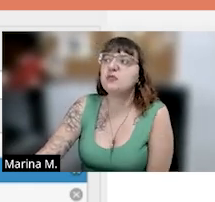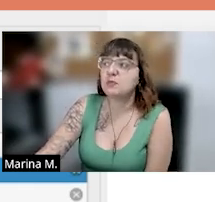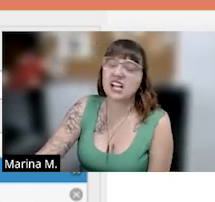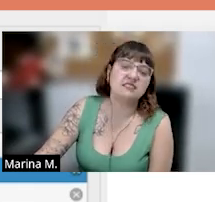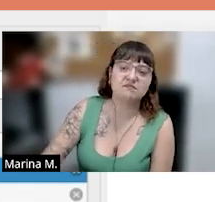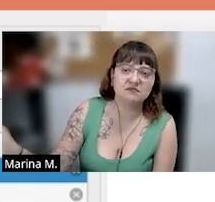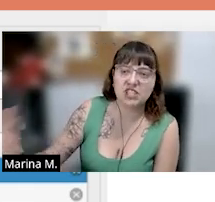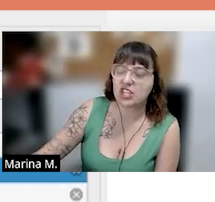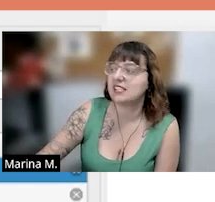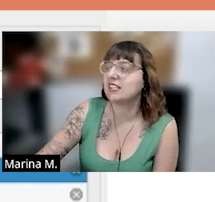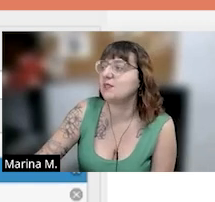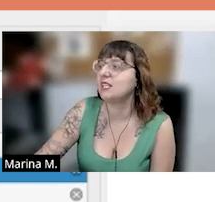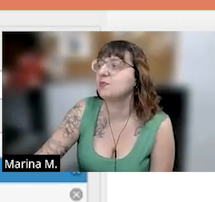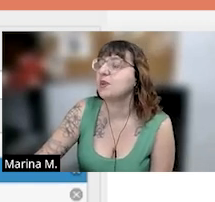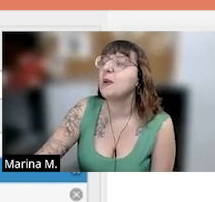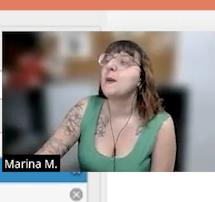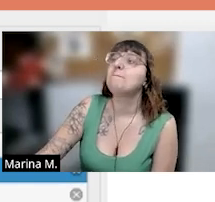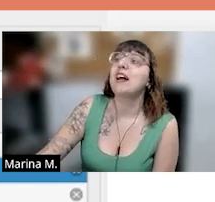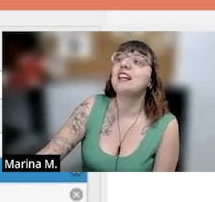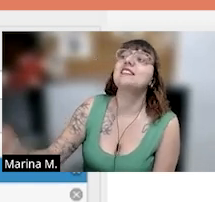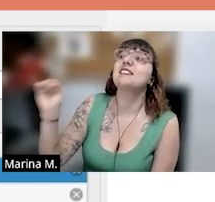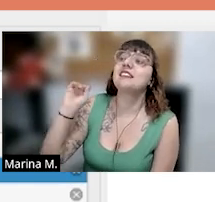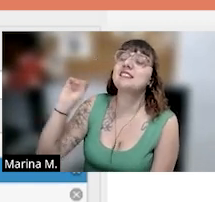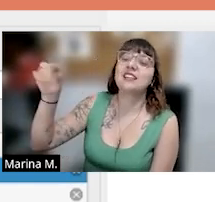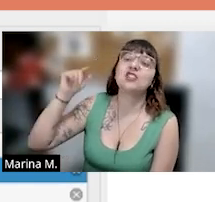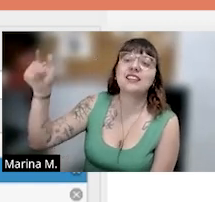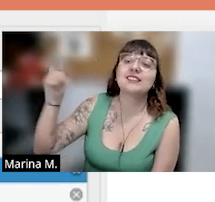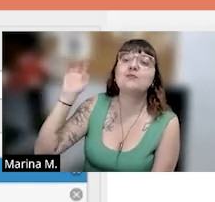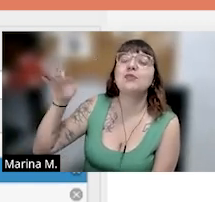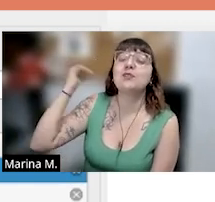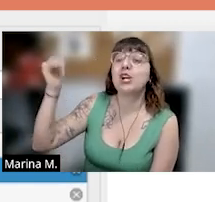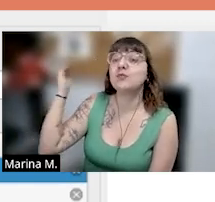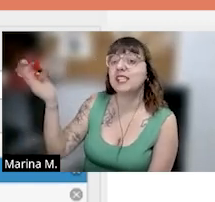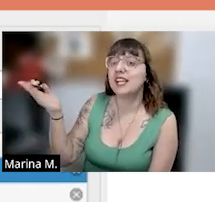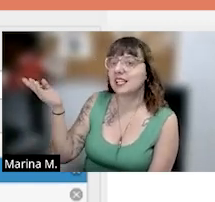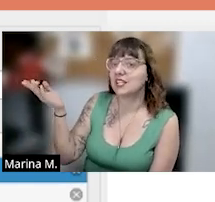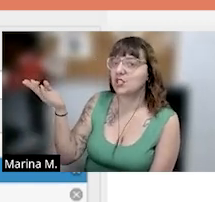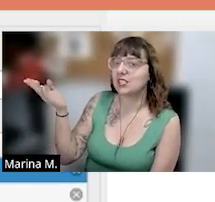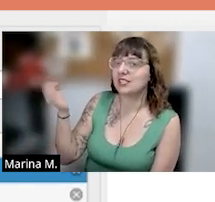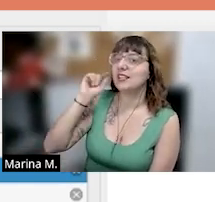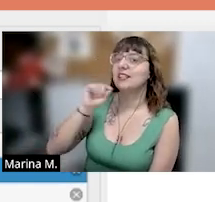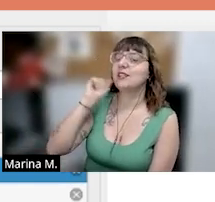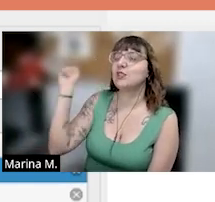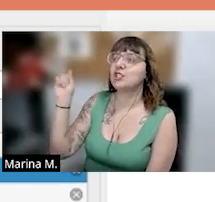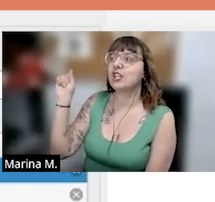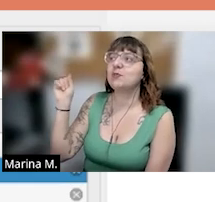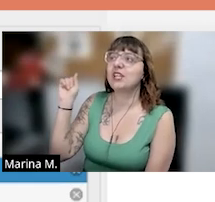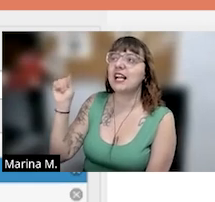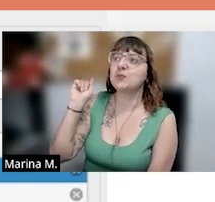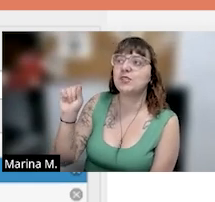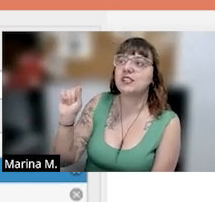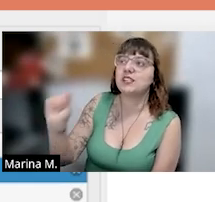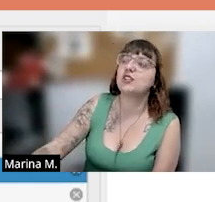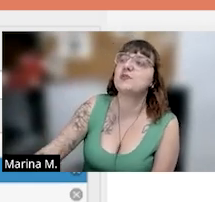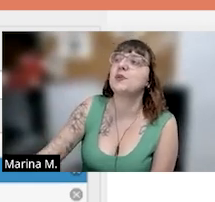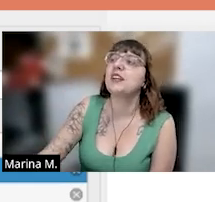Não vou mudar, vou deixar esse daqui mesmo. Mas esse daqui já tá assim porque eu já usei esse QGIS. Então eu já tinha mudado